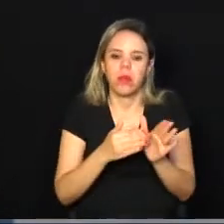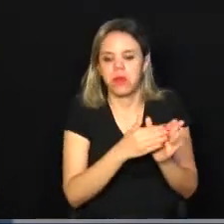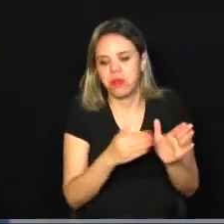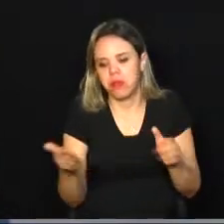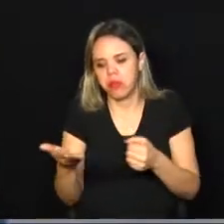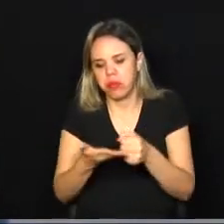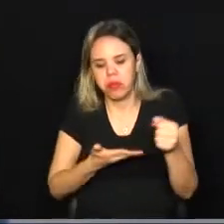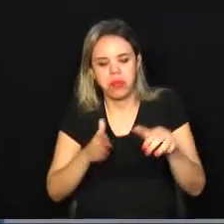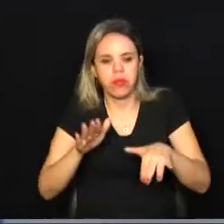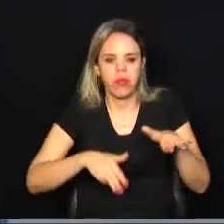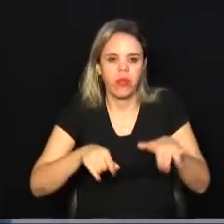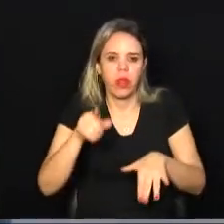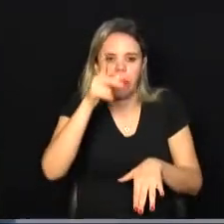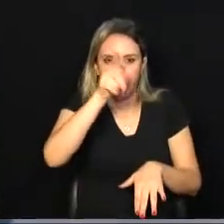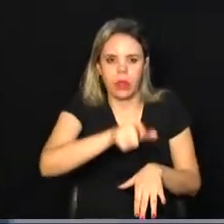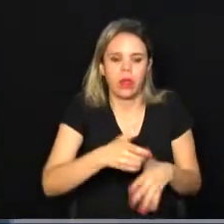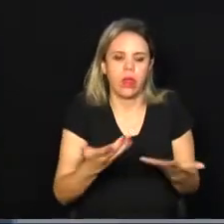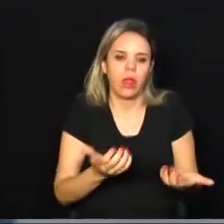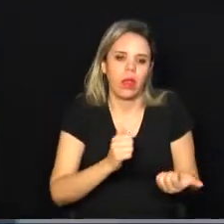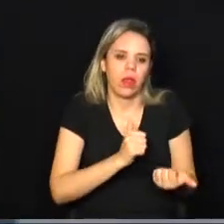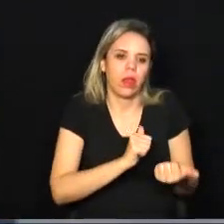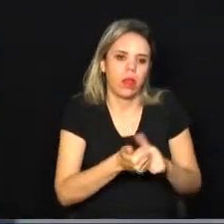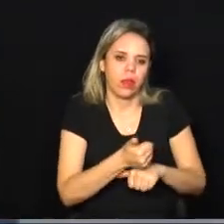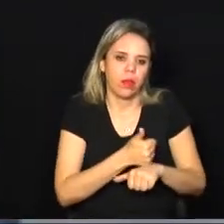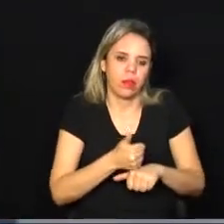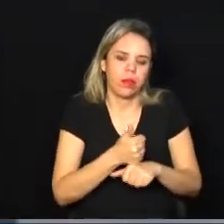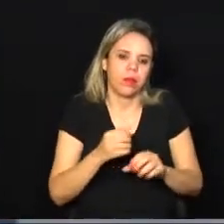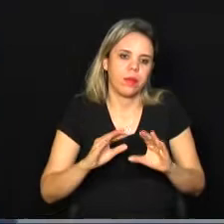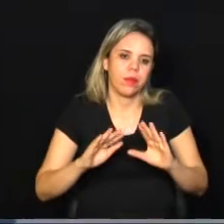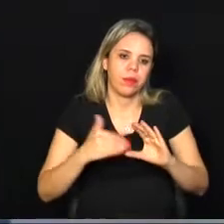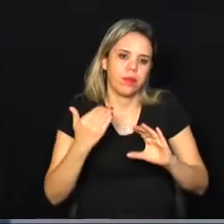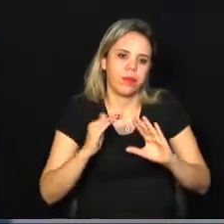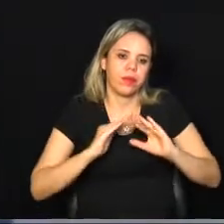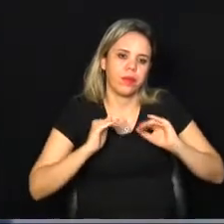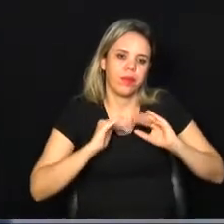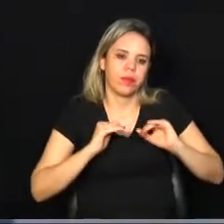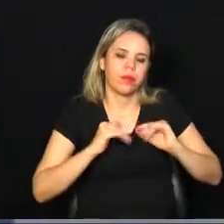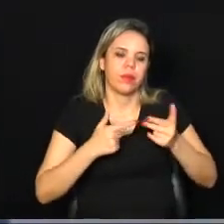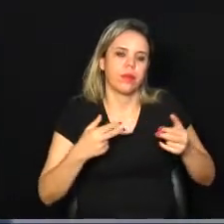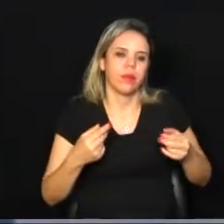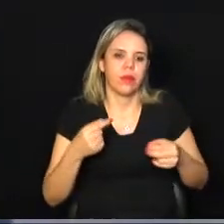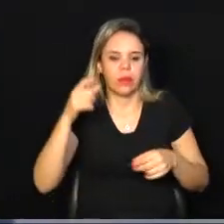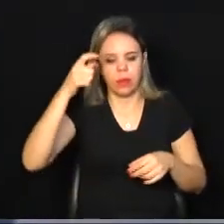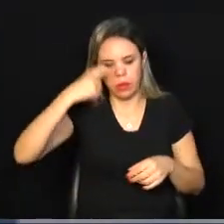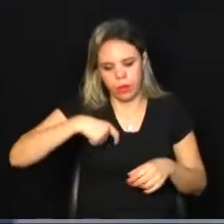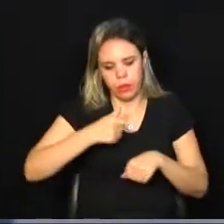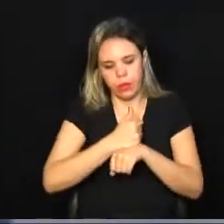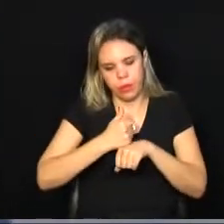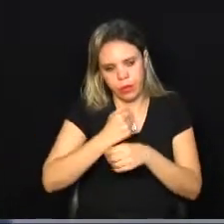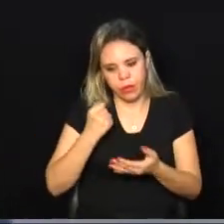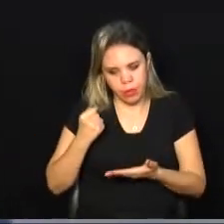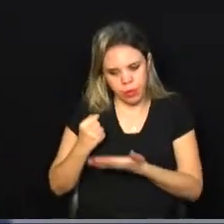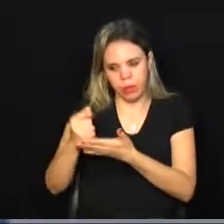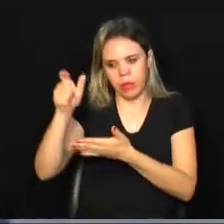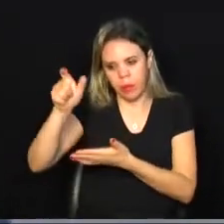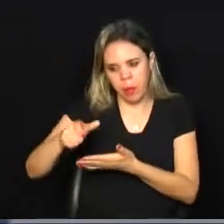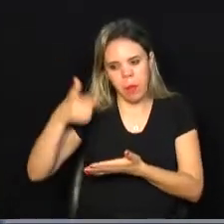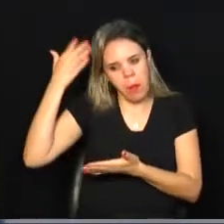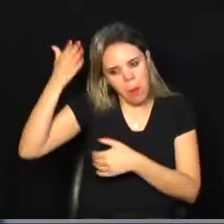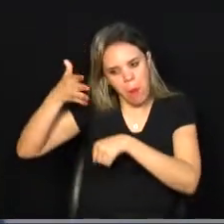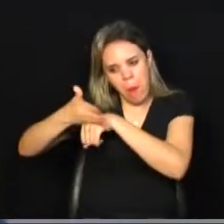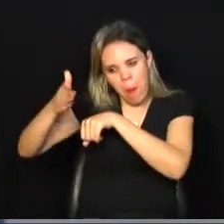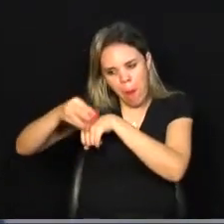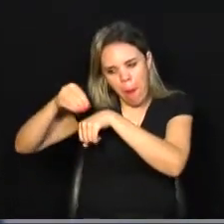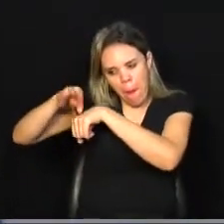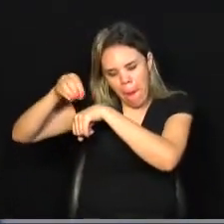médio prazo, porque o atleta ele traz a demanda e aí o coach ajuda o atleta a atingir o